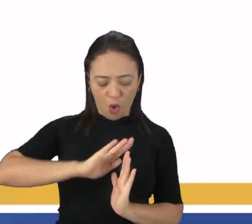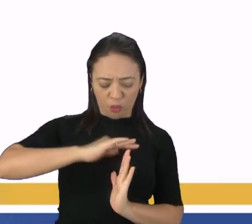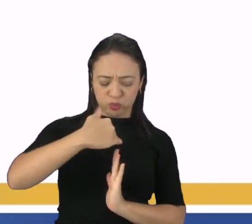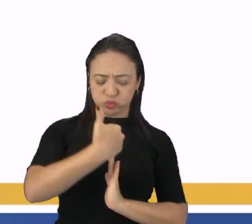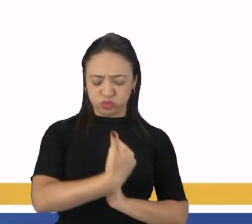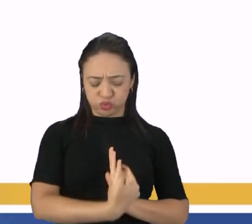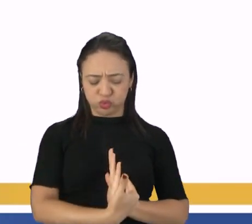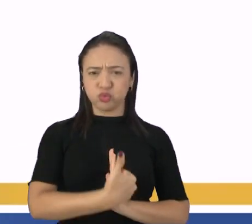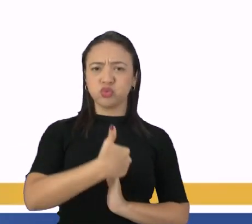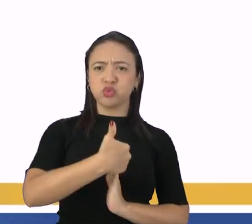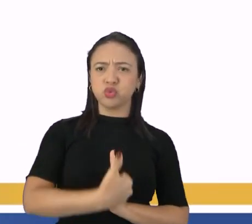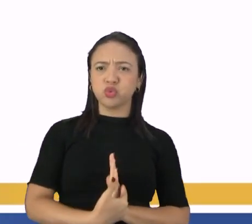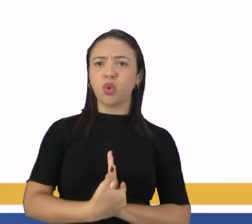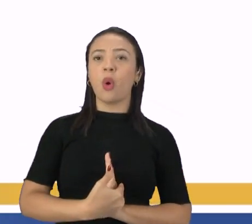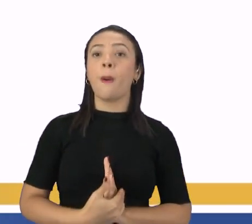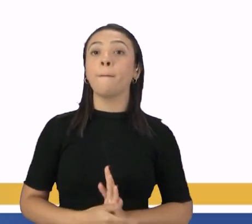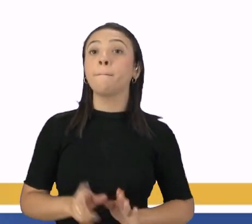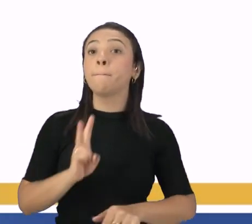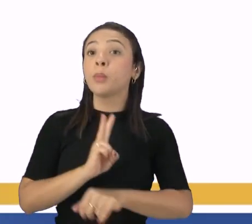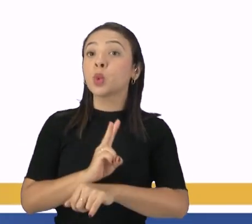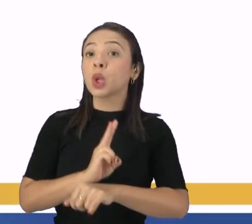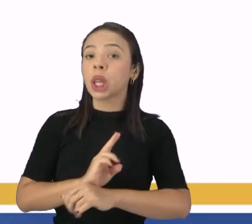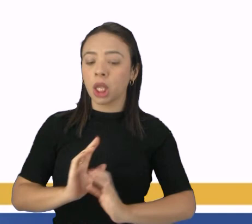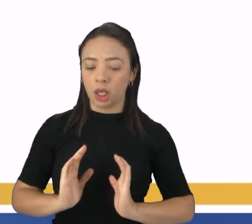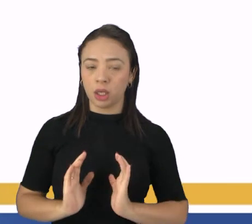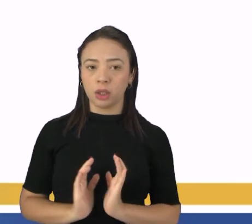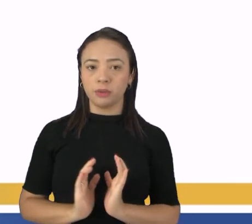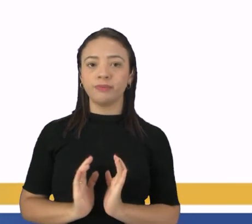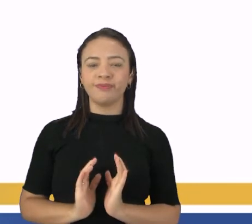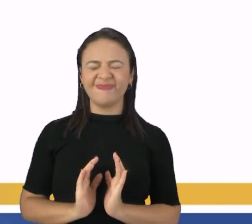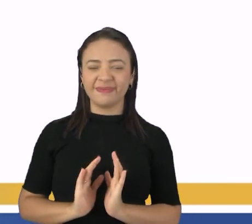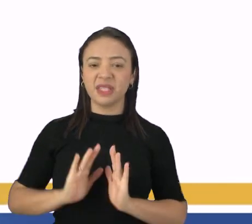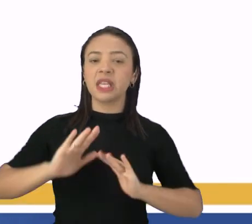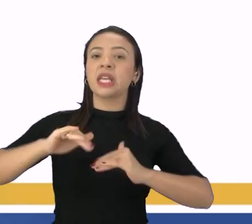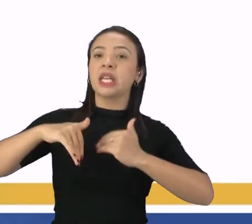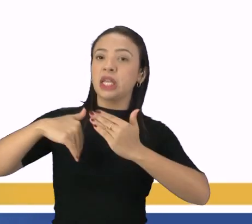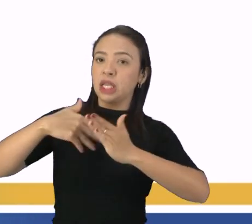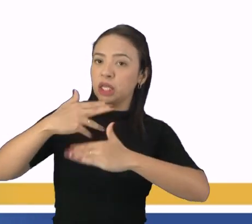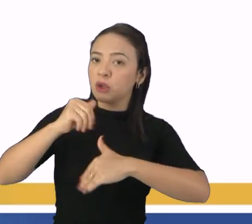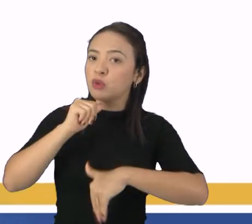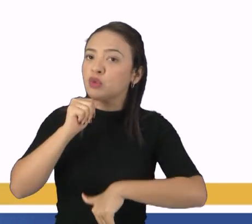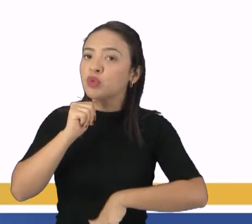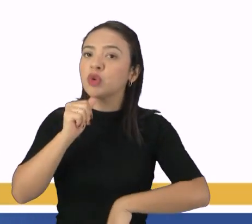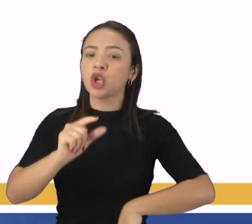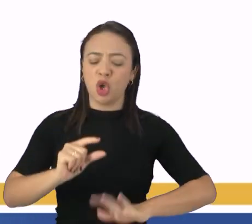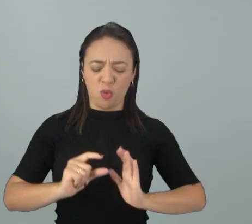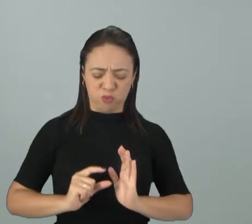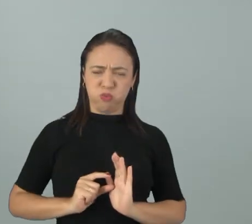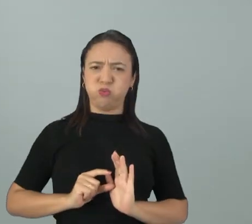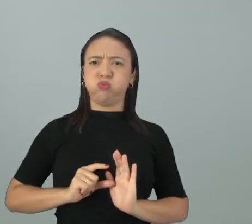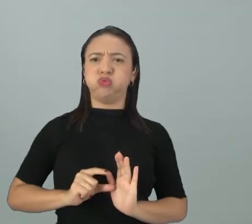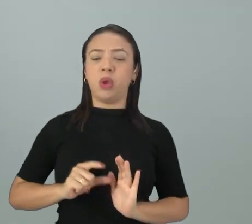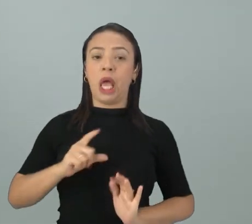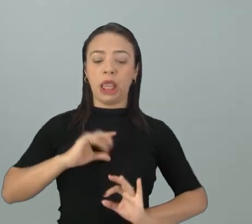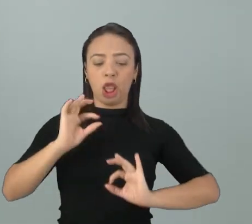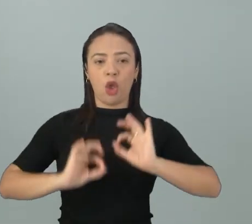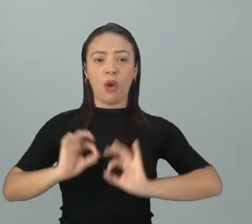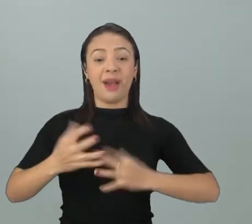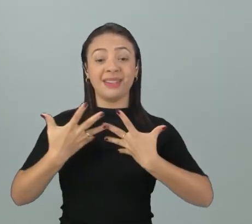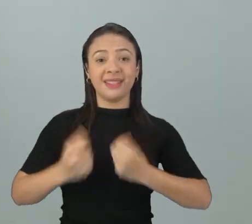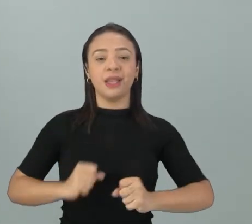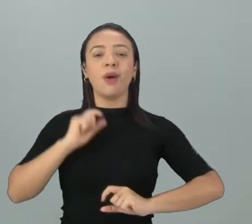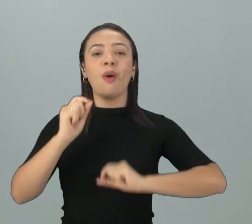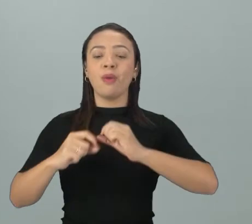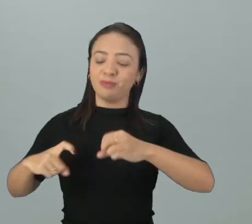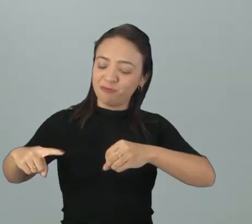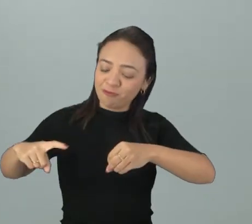essa camada que é engrossada durante o mês, durante o ciclo menstrual, ela é vascularizada, ela é preparada para receber o embrião. Se